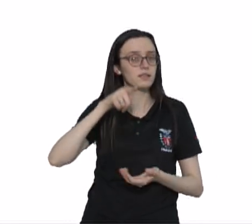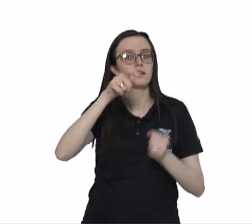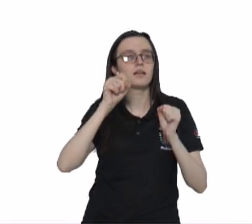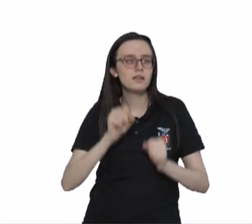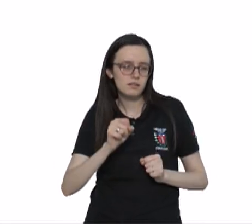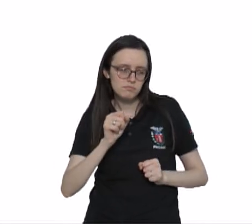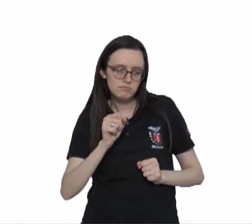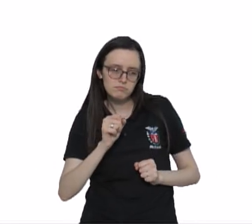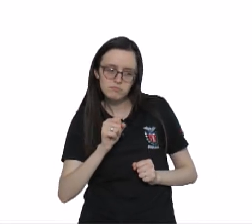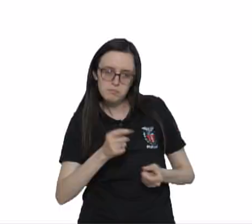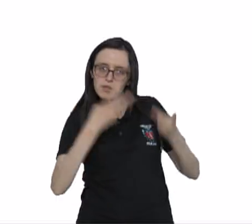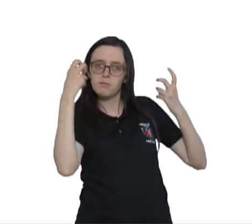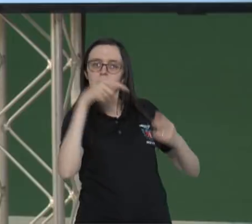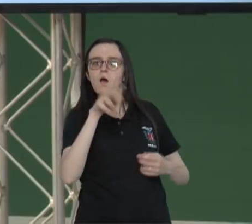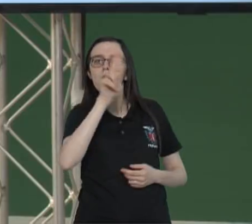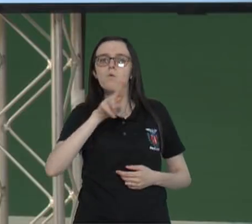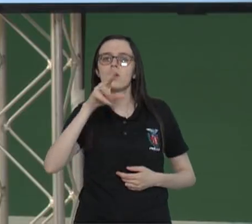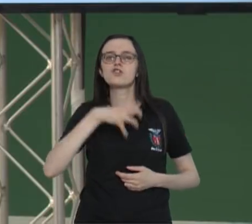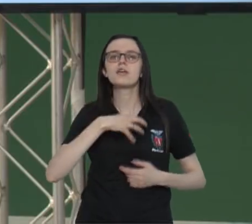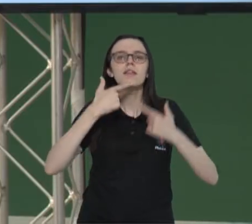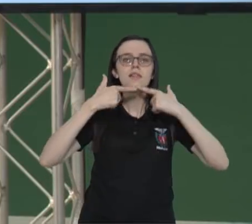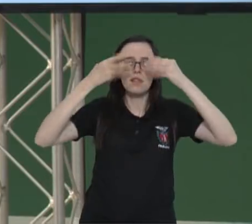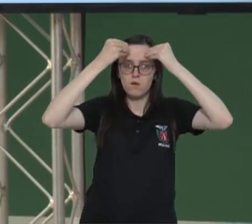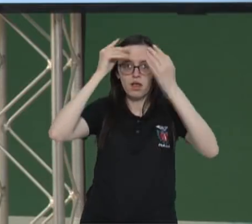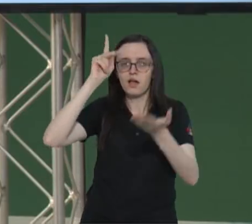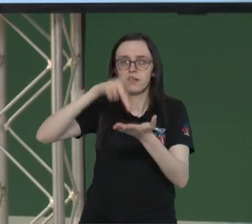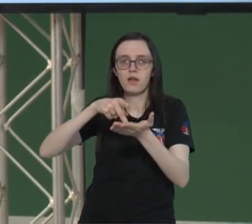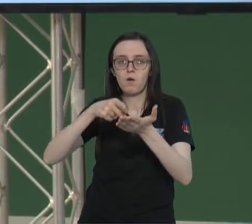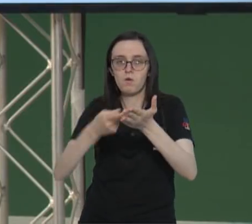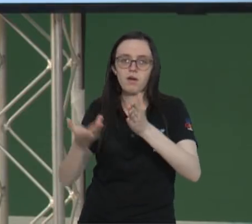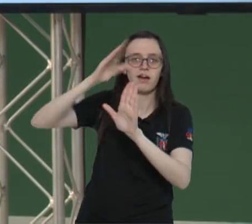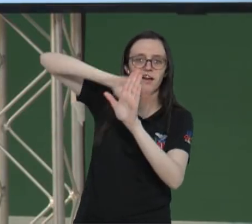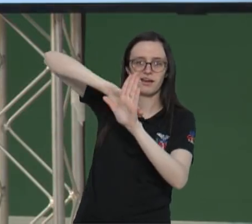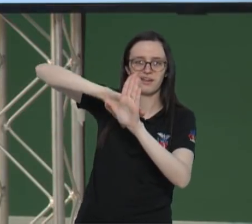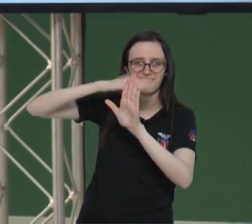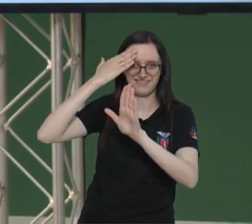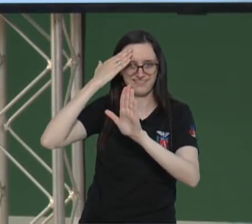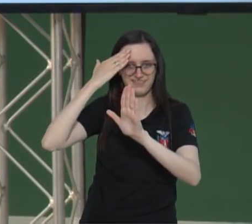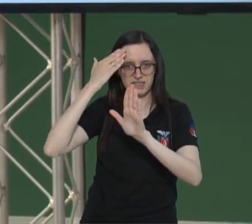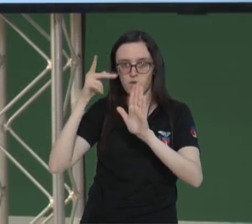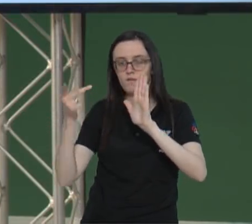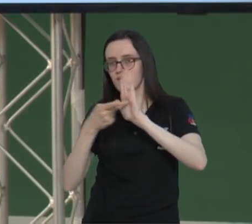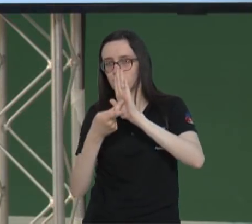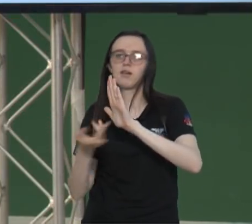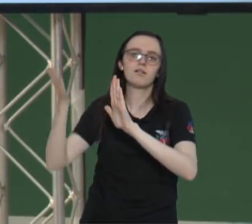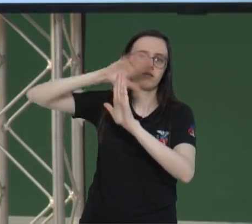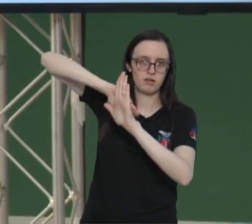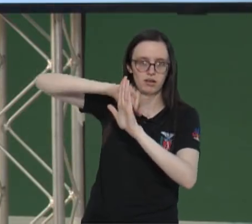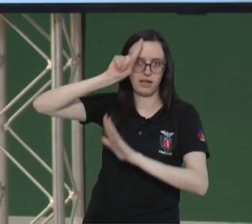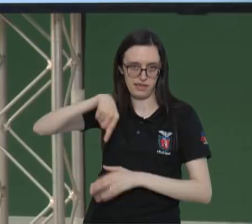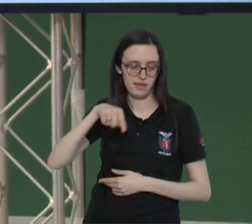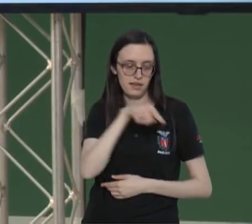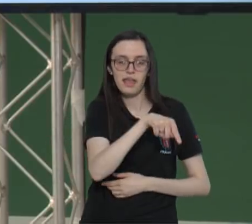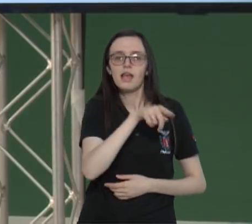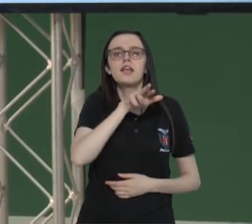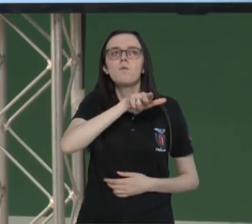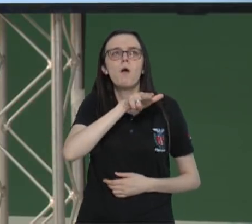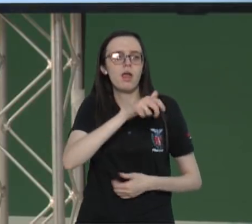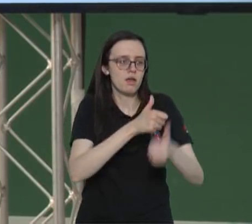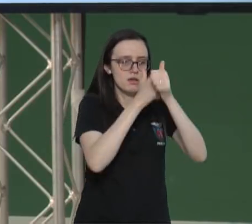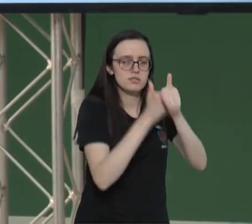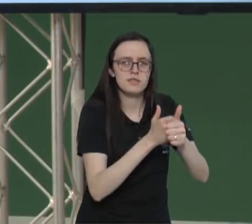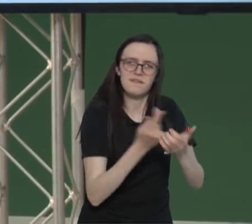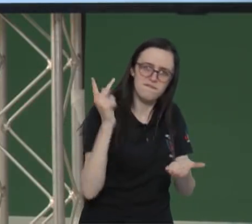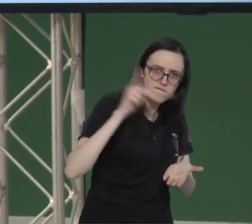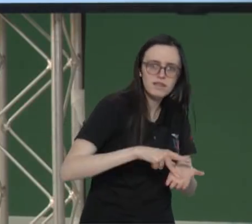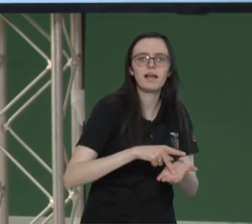uma linguagem figurada, também chamada de linguagem conotativa, né? Onde você vai, né? Ele não se fixa exatamente na